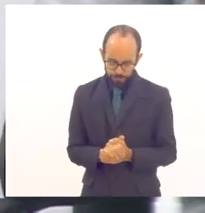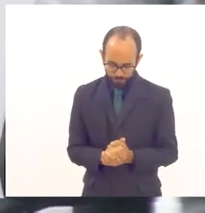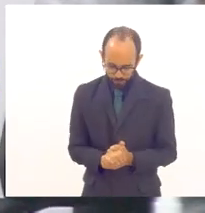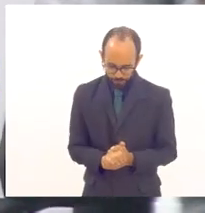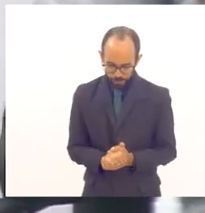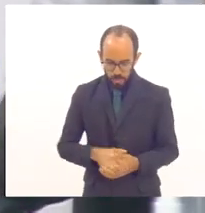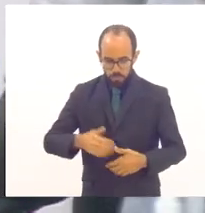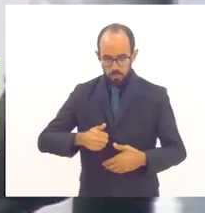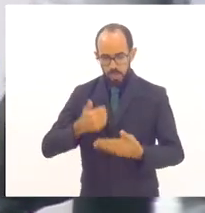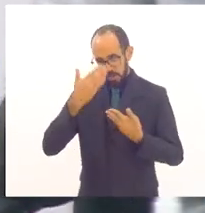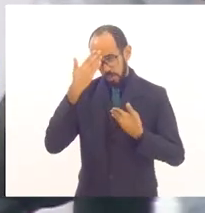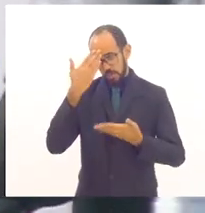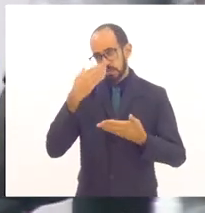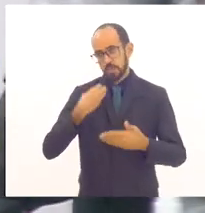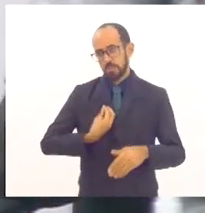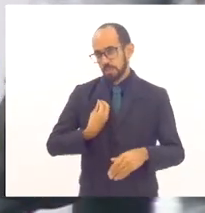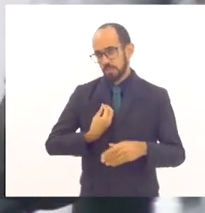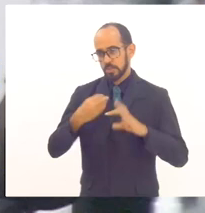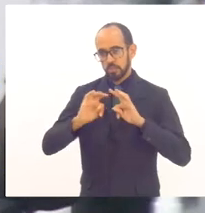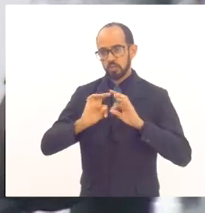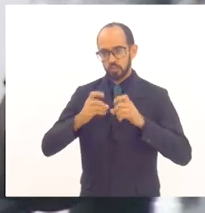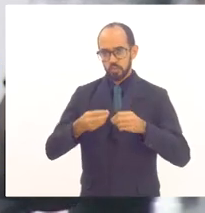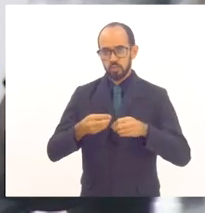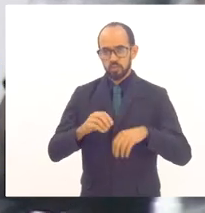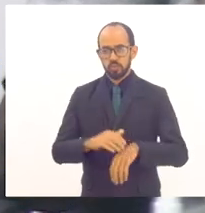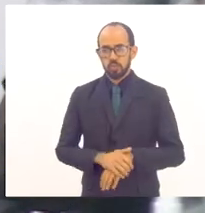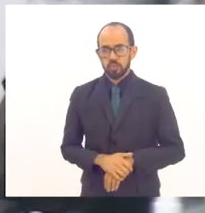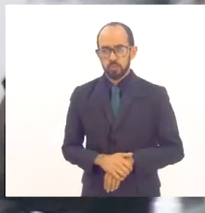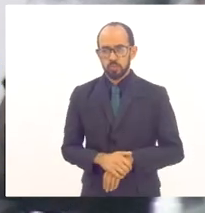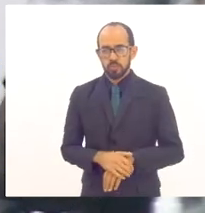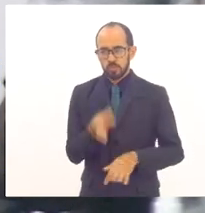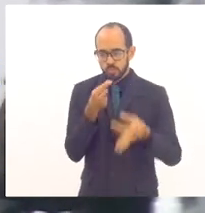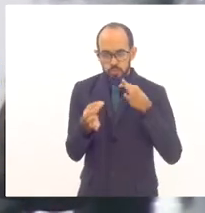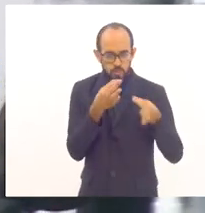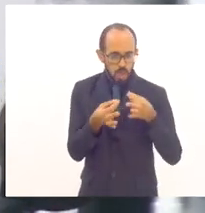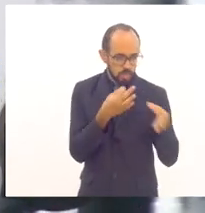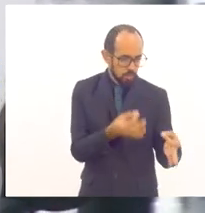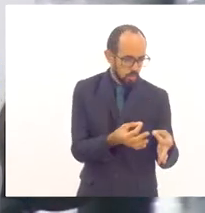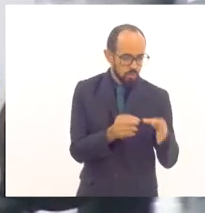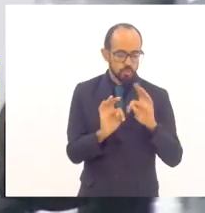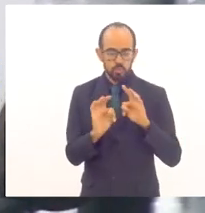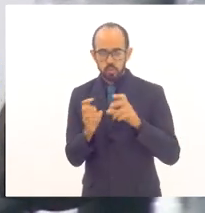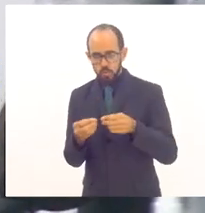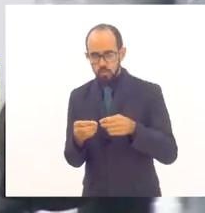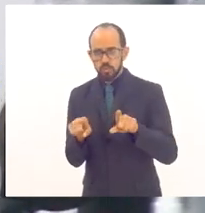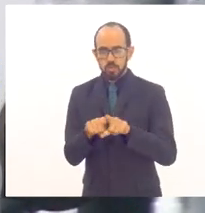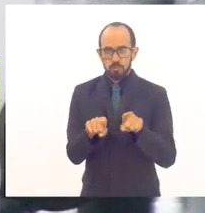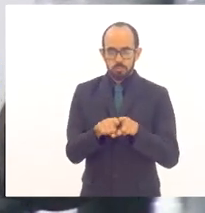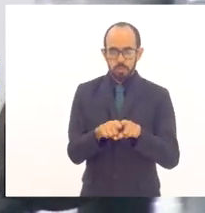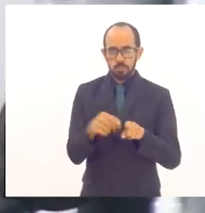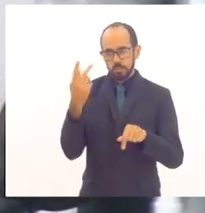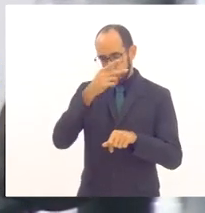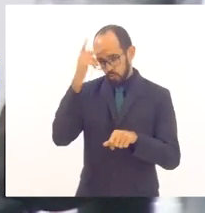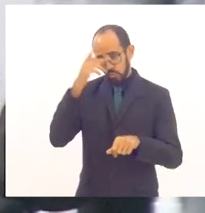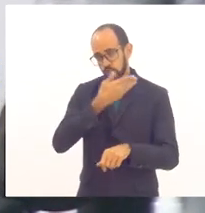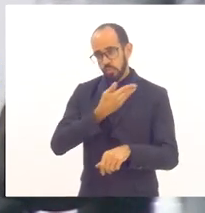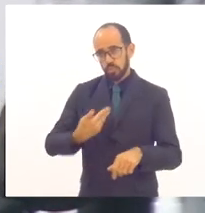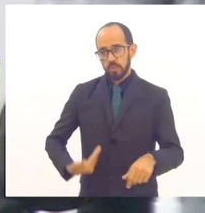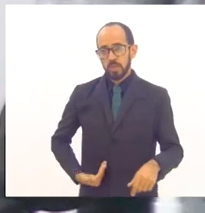queria agradecer a presença de todos, as sugestões que foram dadas, pessoas do governo.